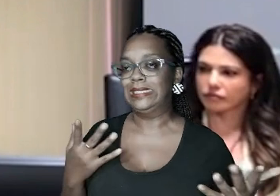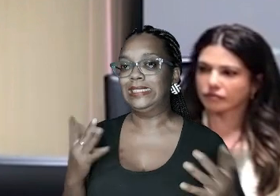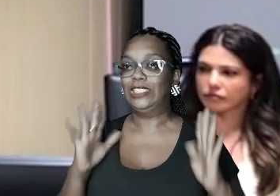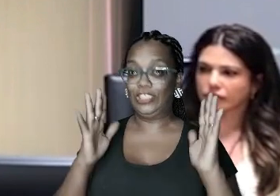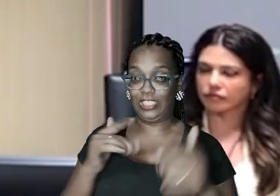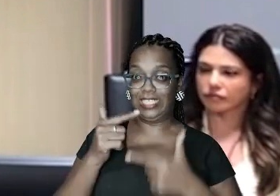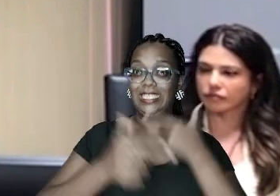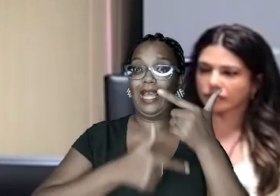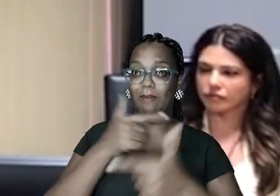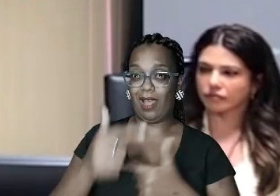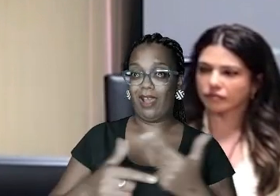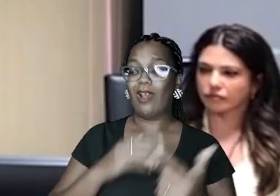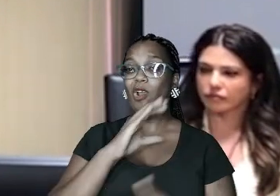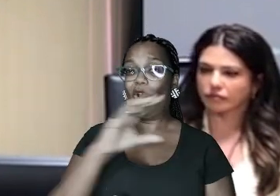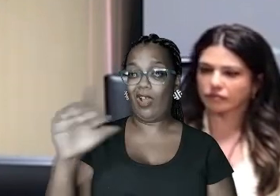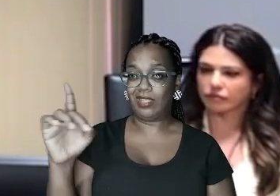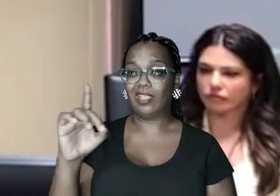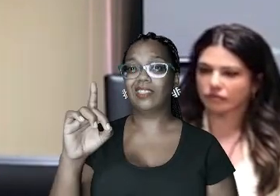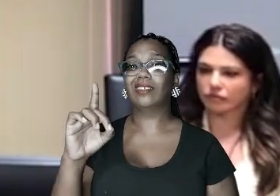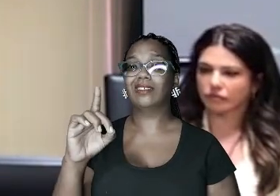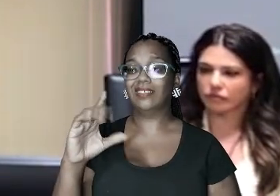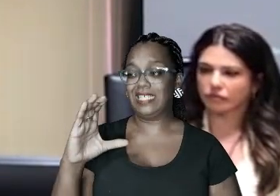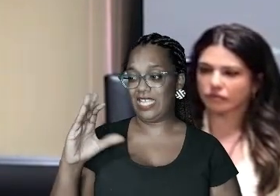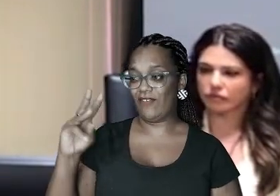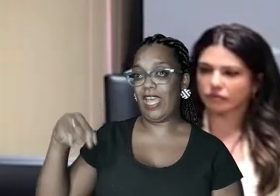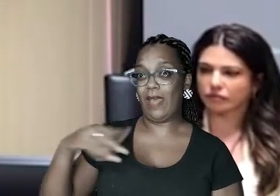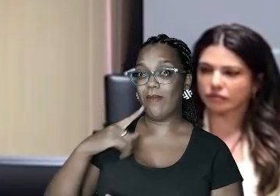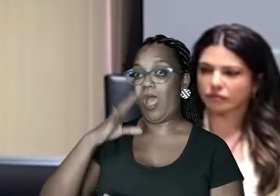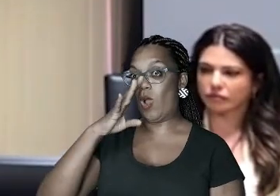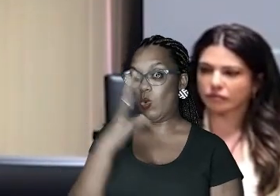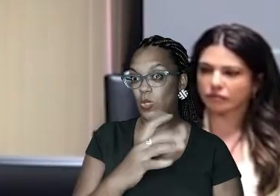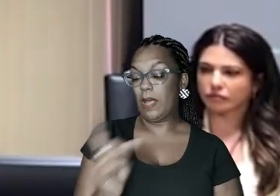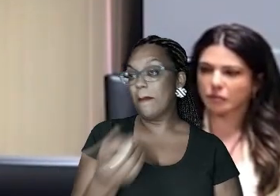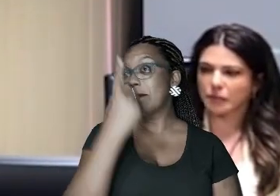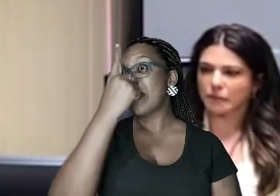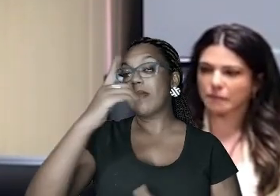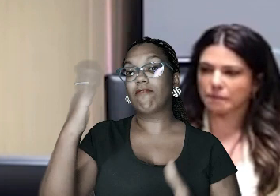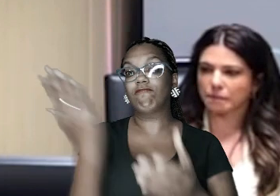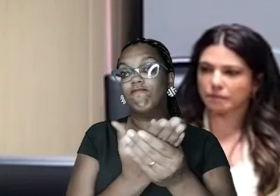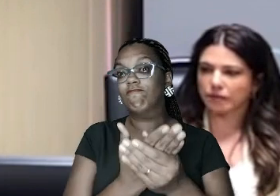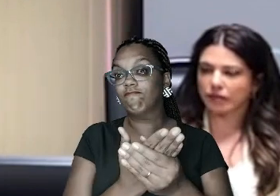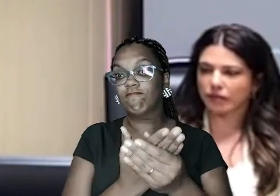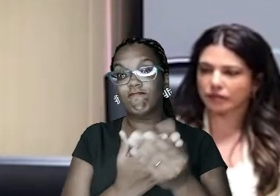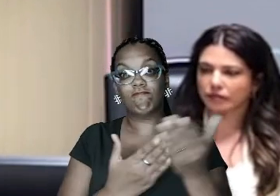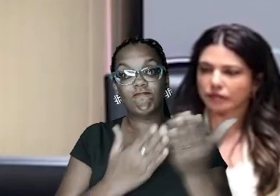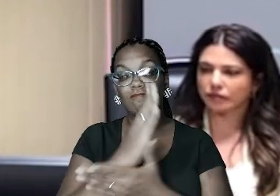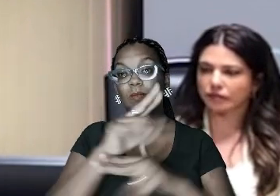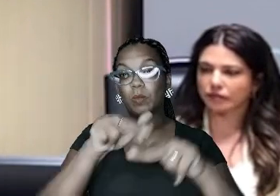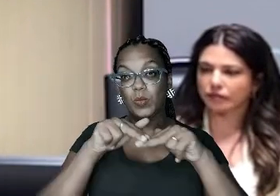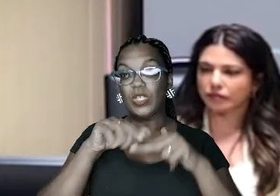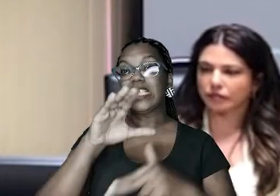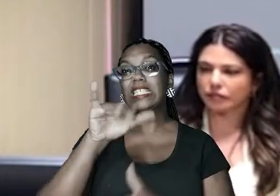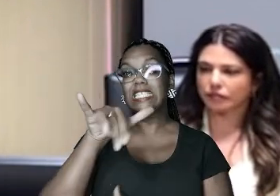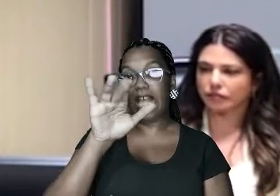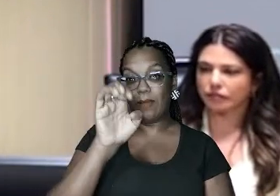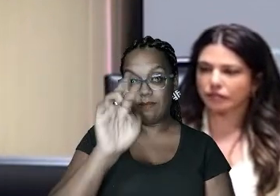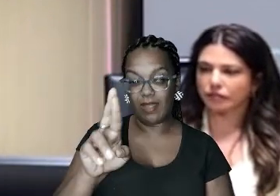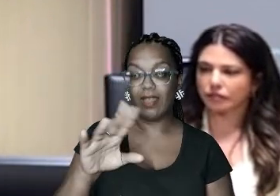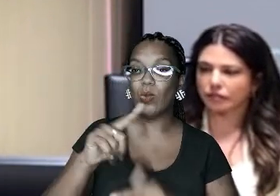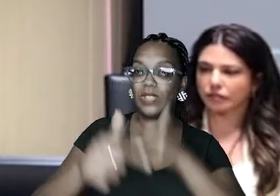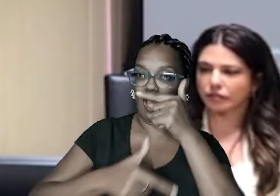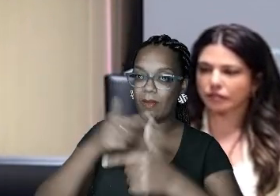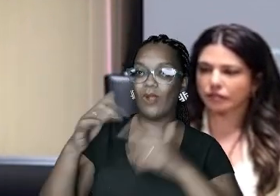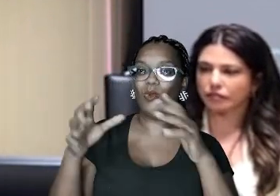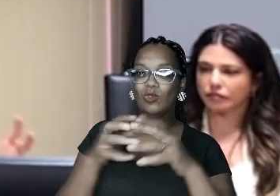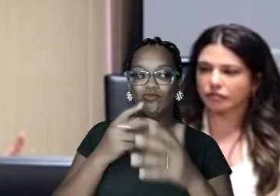depois de notabilizou como no caso que geraria já com trabalho coordenadas de acusação a primeira sentença penal condenatória no Brasil por